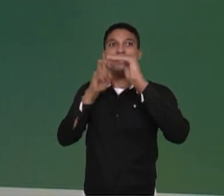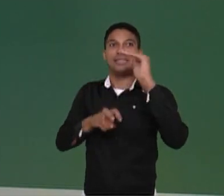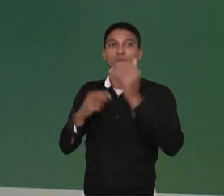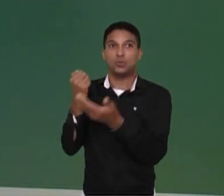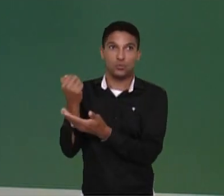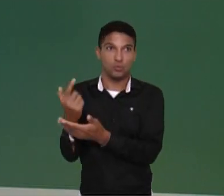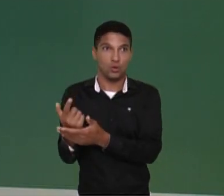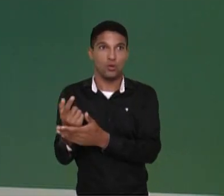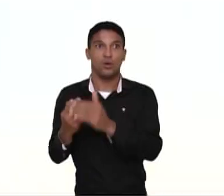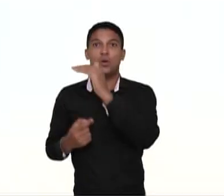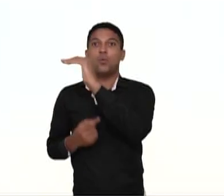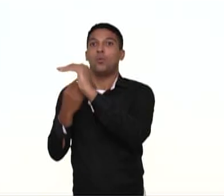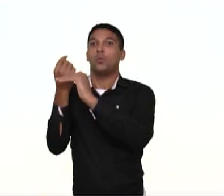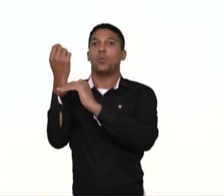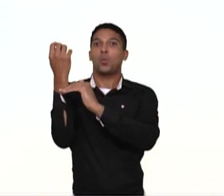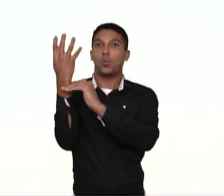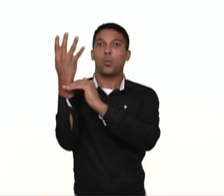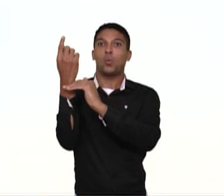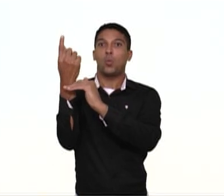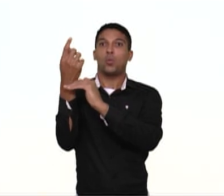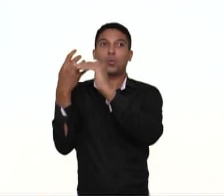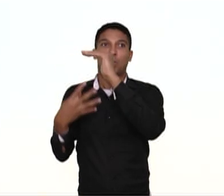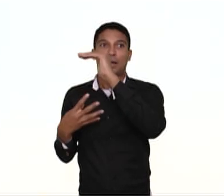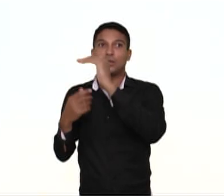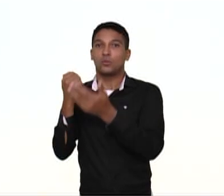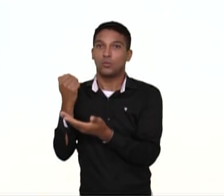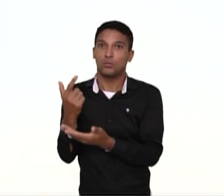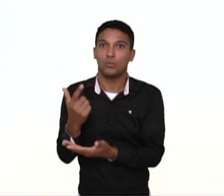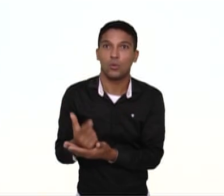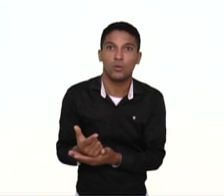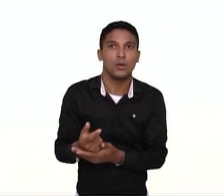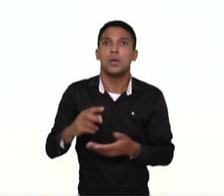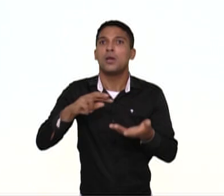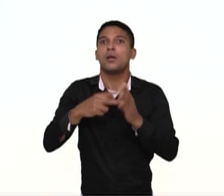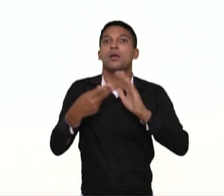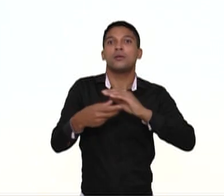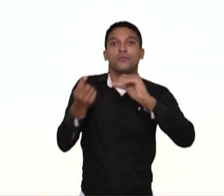despesas? Um tempinho para vocês copiarem o enunciado, pensarem na resposta e nós já voltamos.